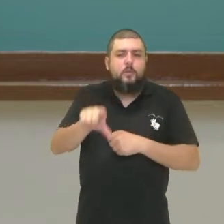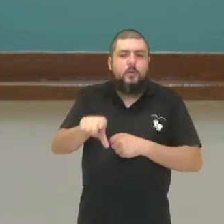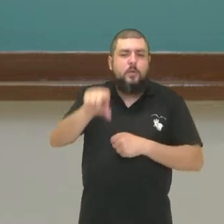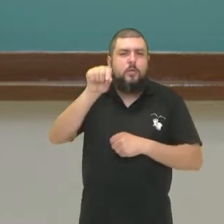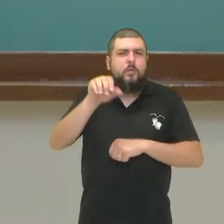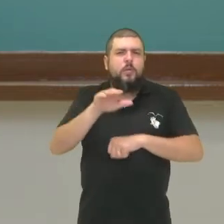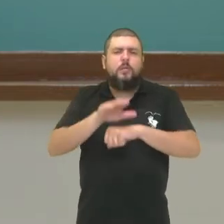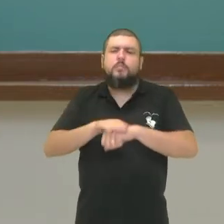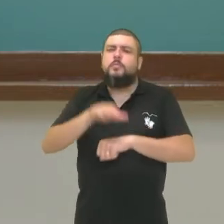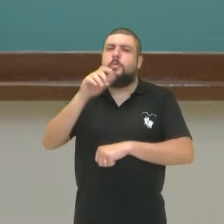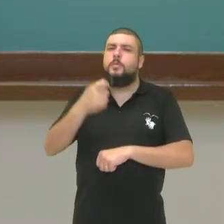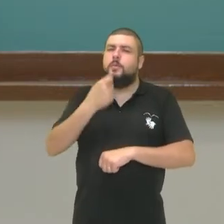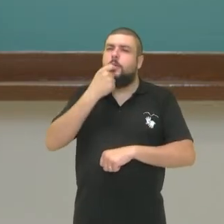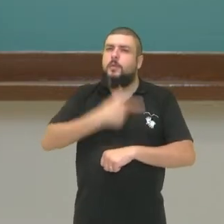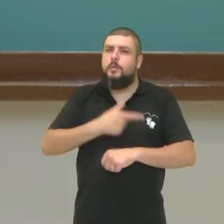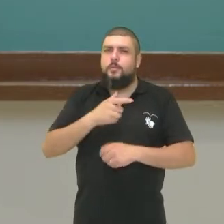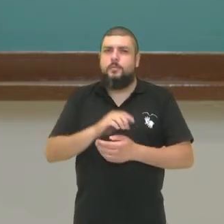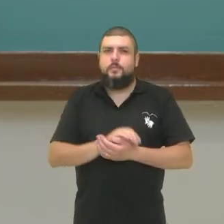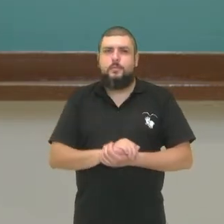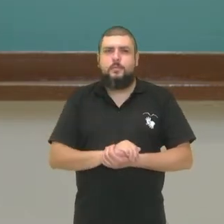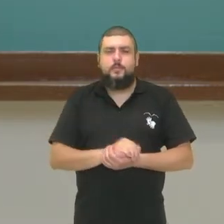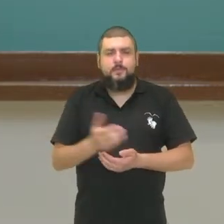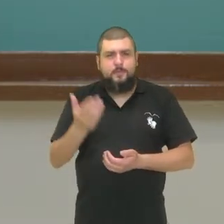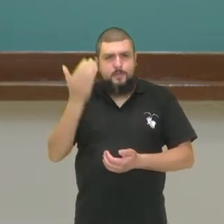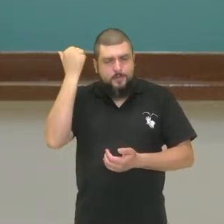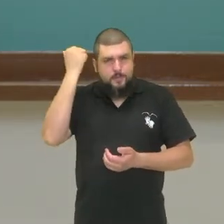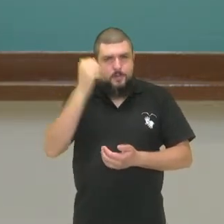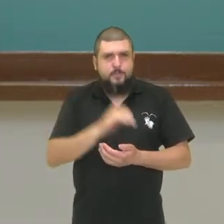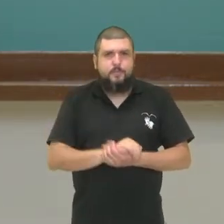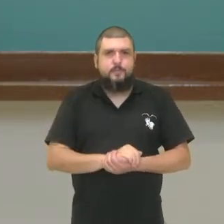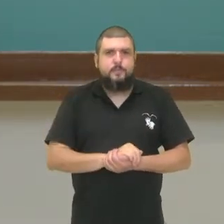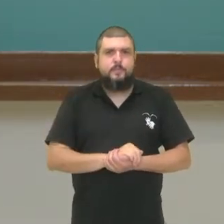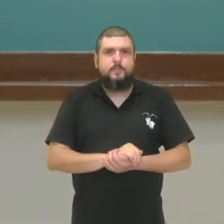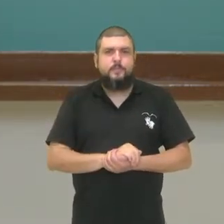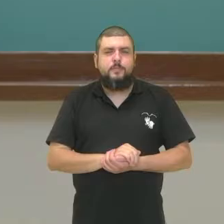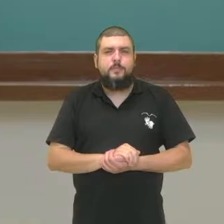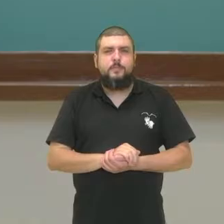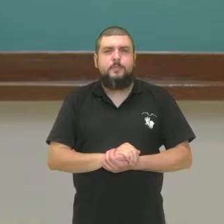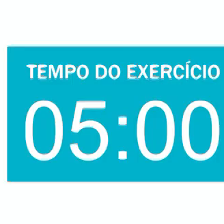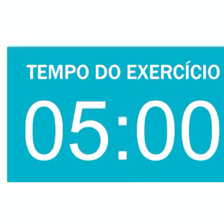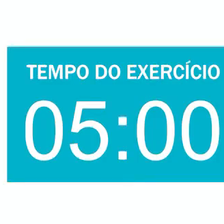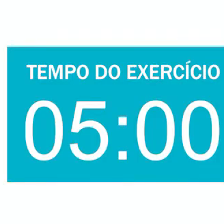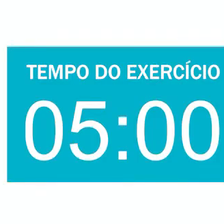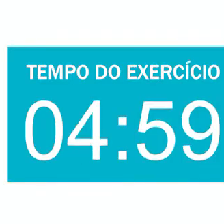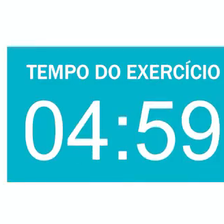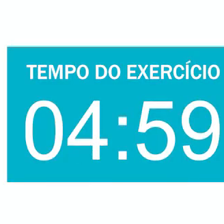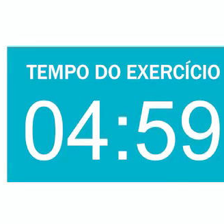mais engraçada da turma. Vamos lá? Agora é com vocês. Vamos praticar um pouquinho?